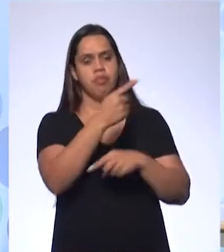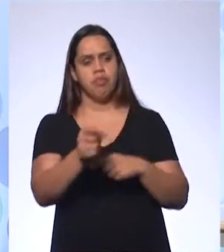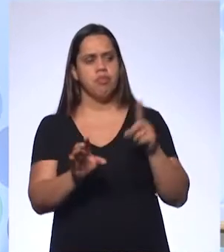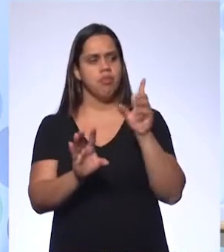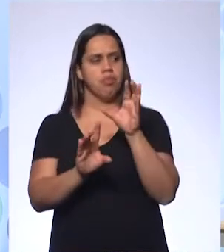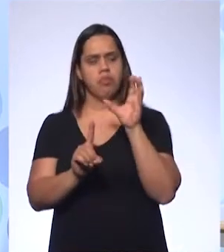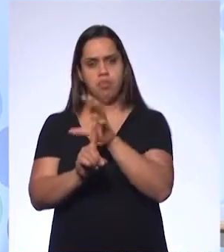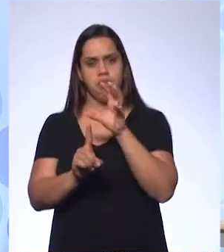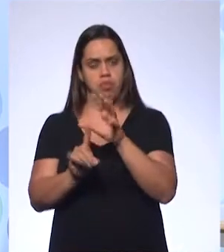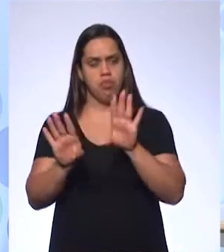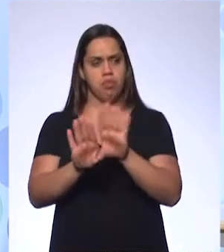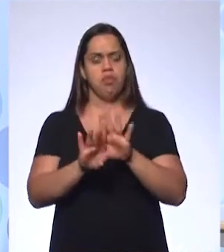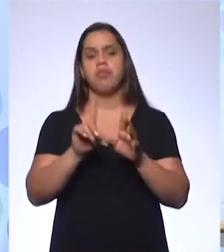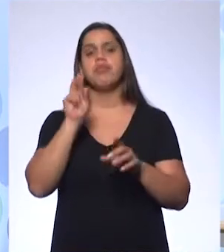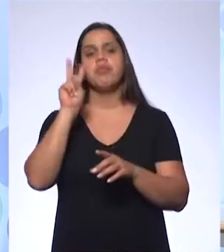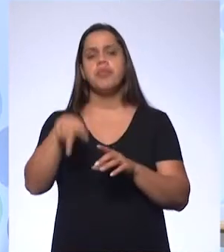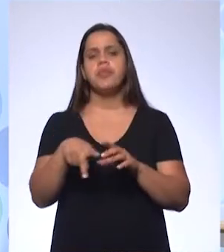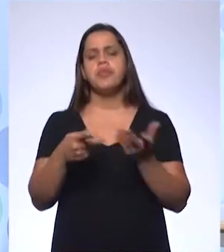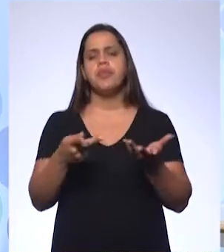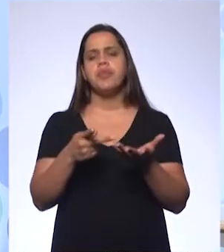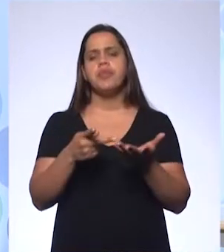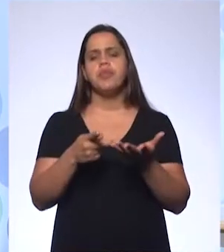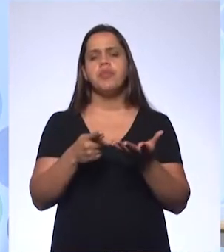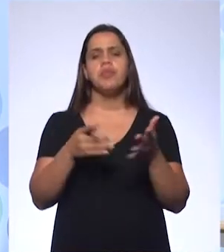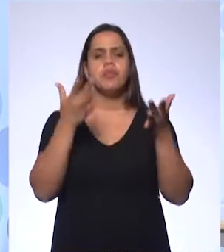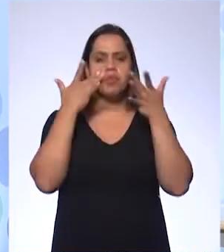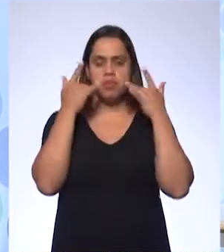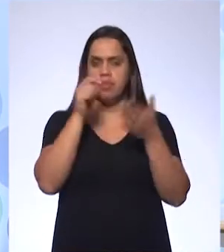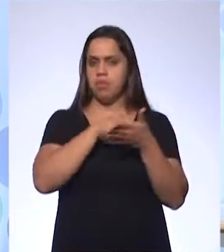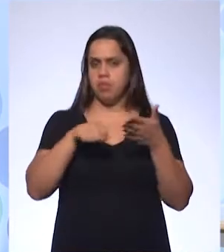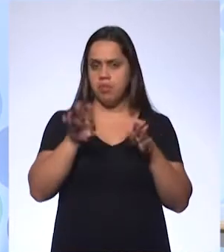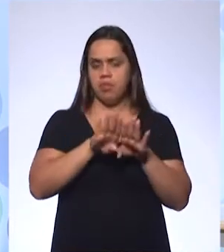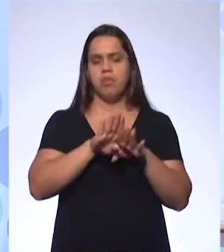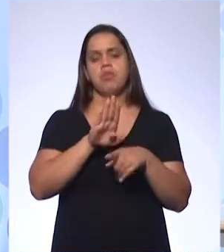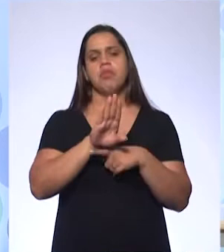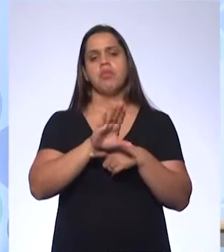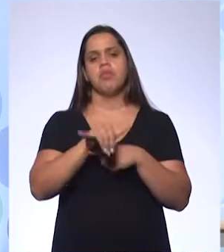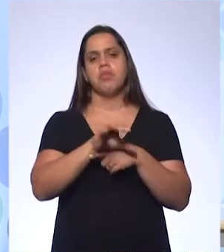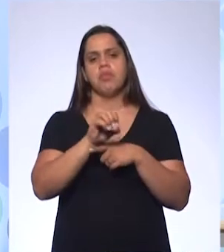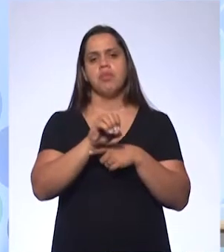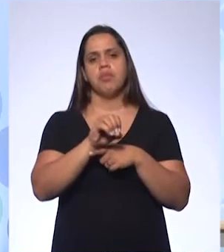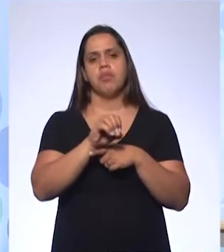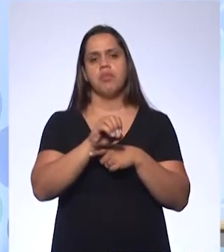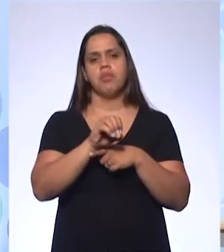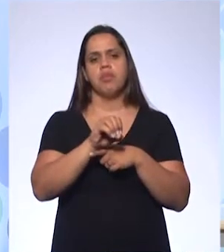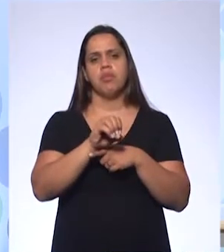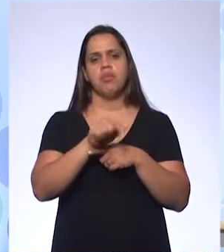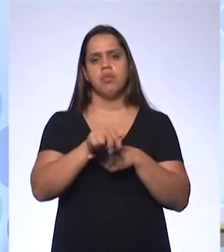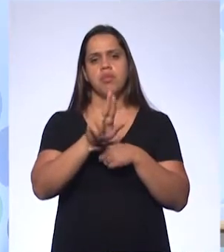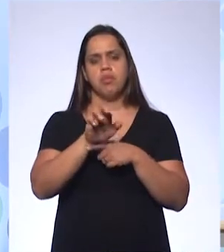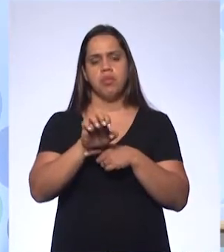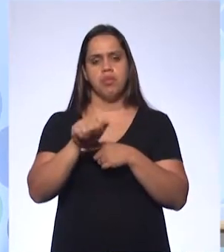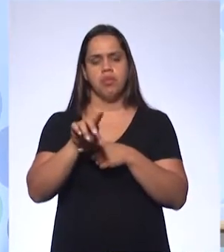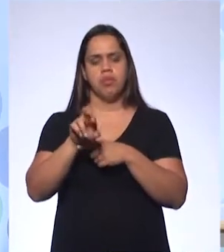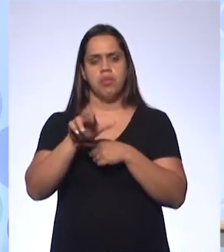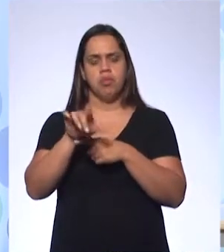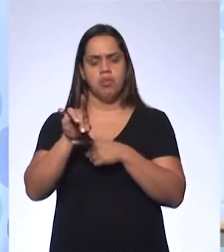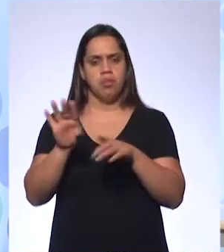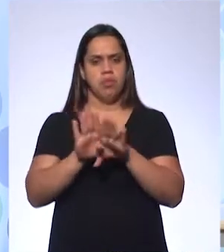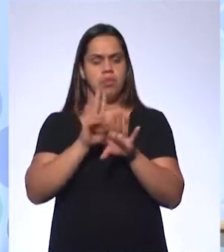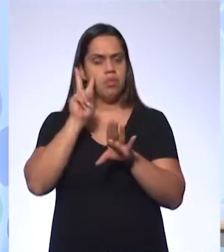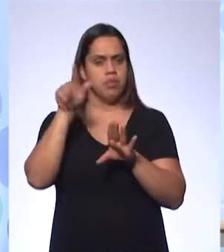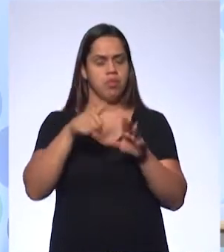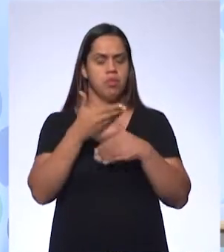grande dramaturgo Jorge Andrade, né, na obra Moratória, Rastro Atrás, né, também,